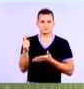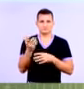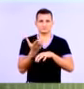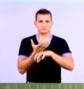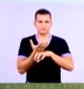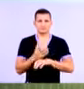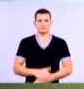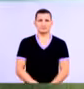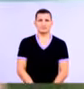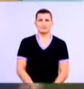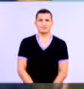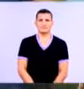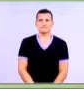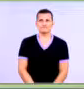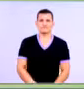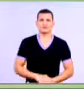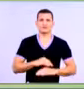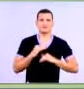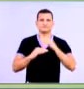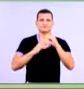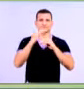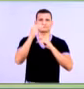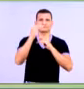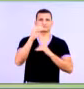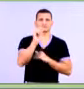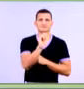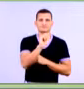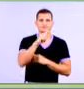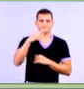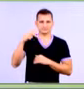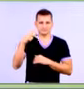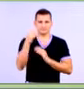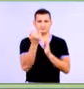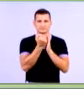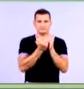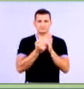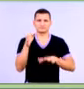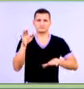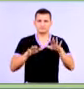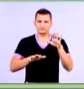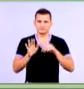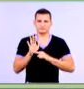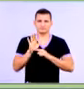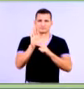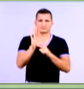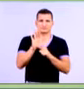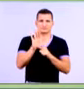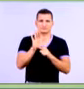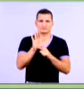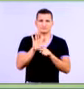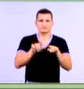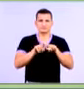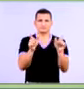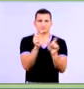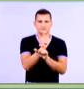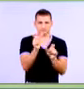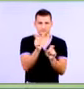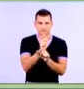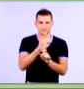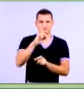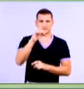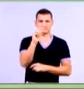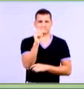disciplinas. O desempenho dos programas dependem da representação e da estrutura de